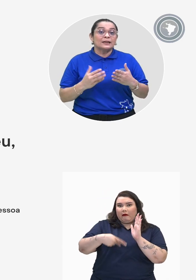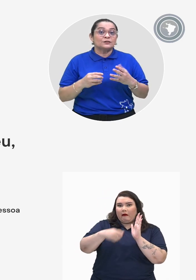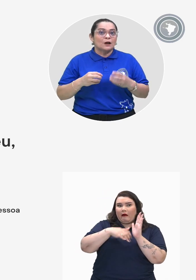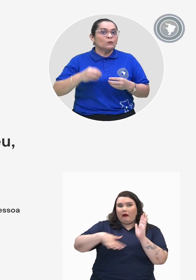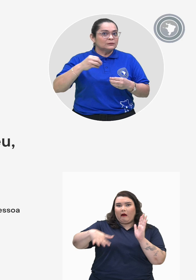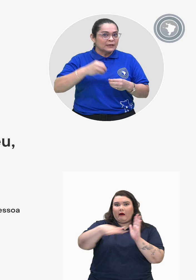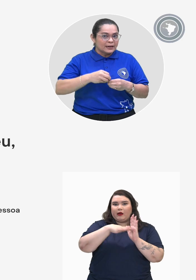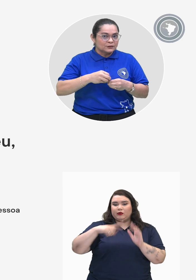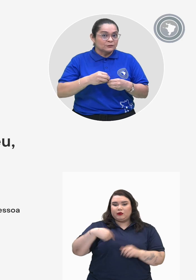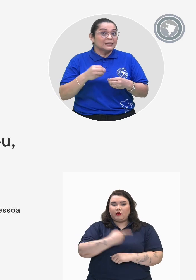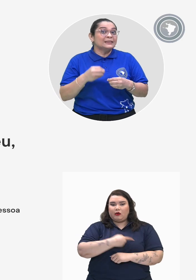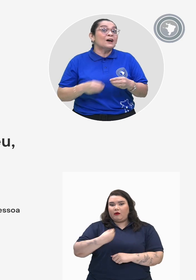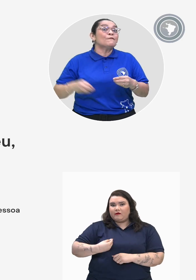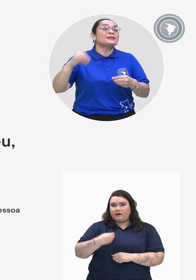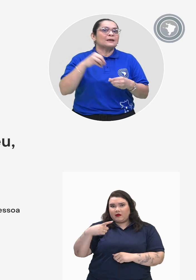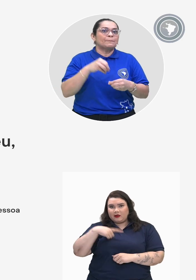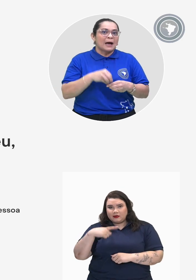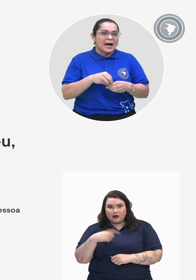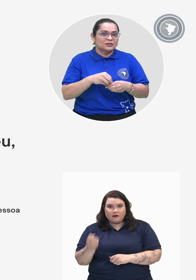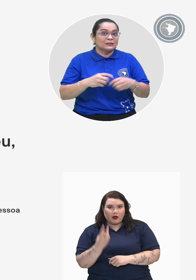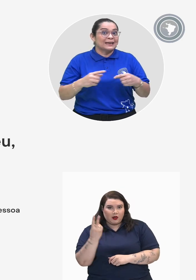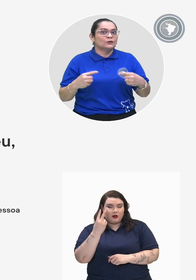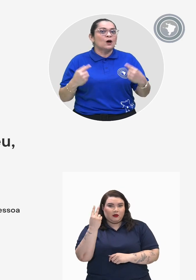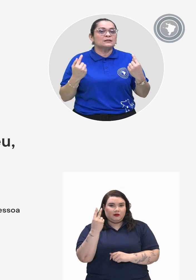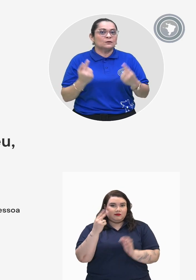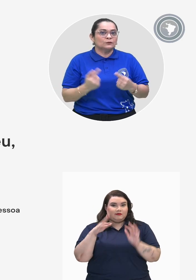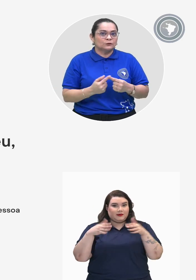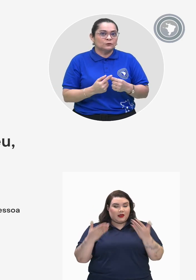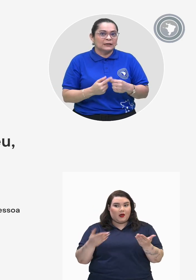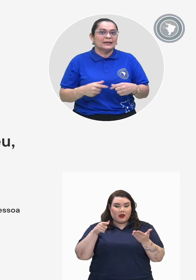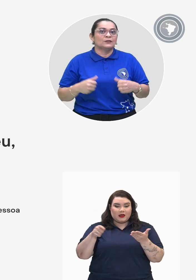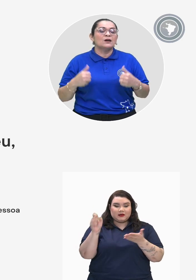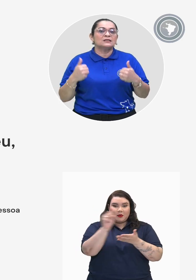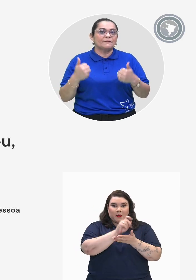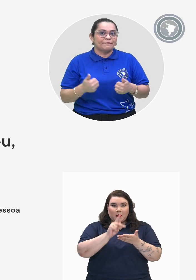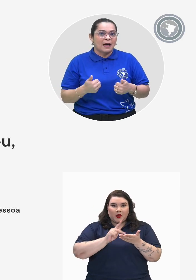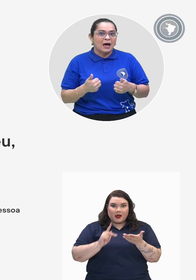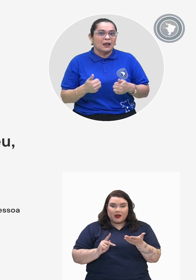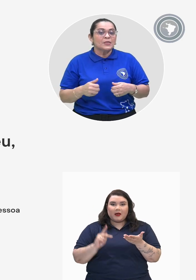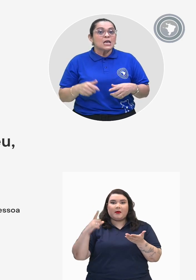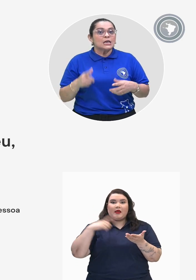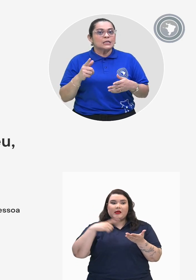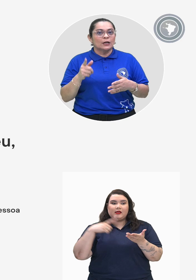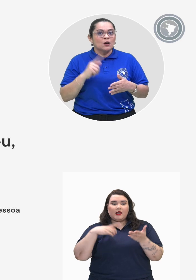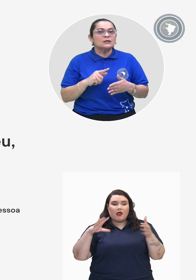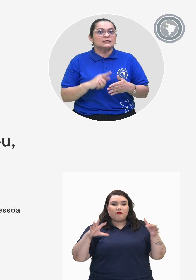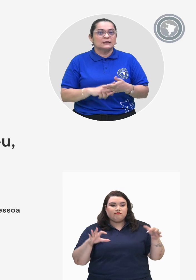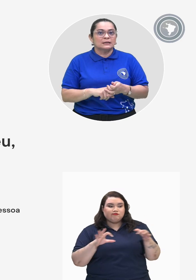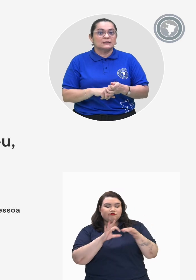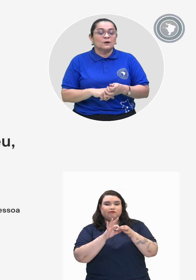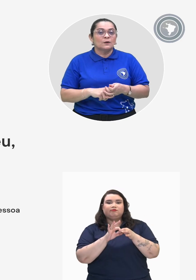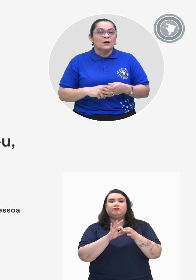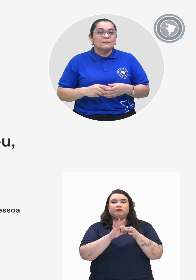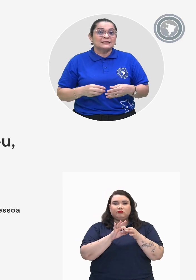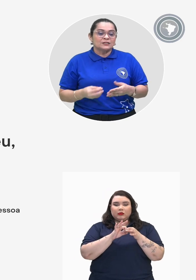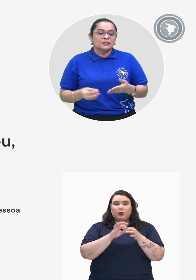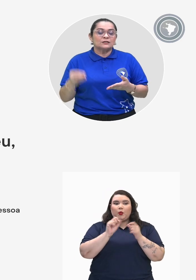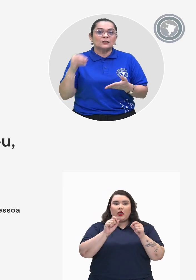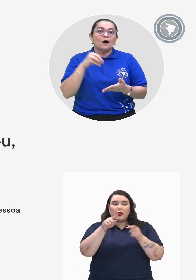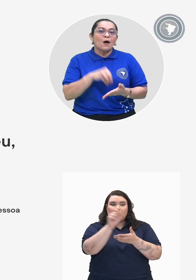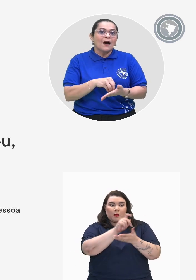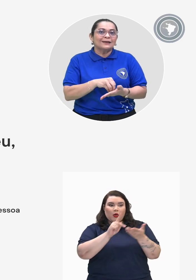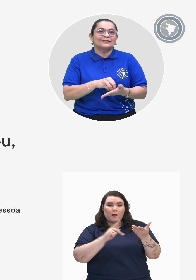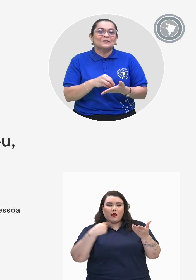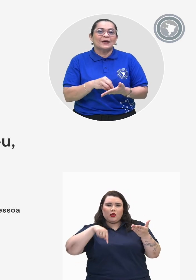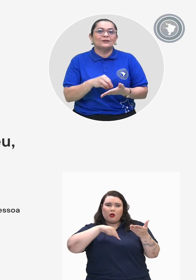que seja um texto que não faça parte da nossa cultura, da nossa fala e da nossa nação, mas que a gente